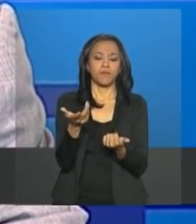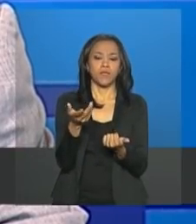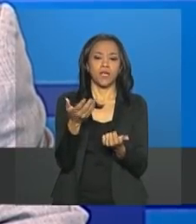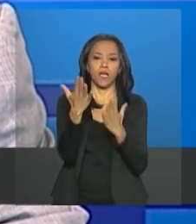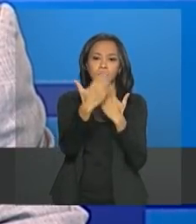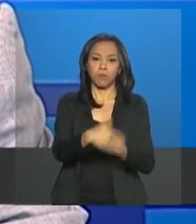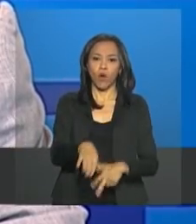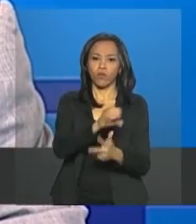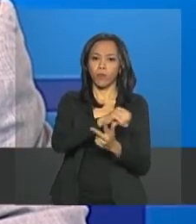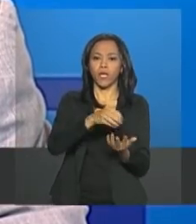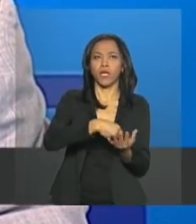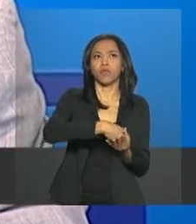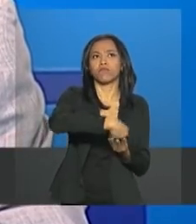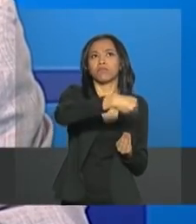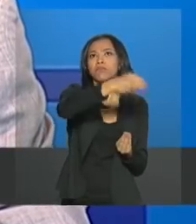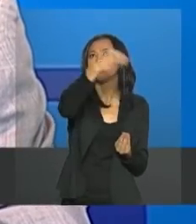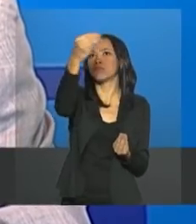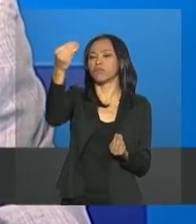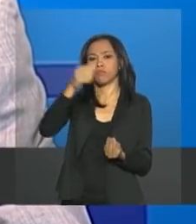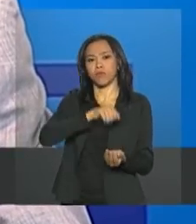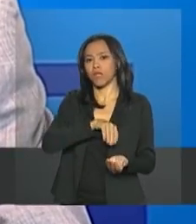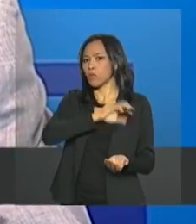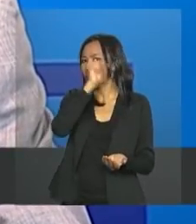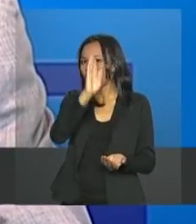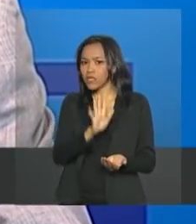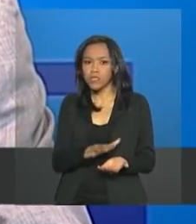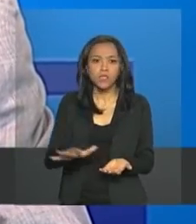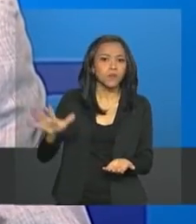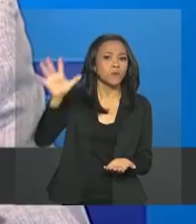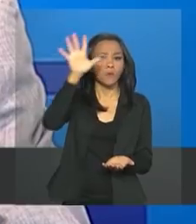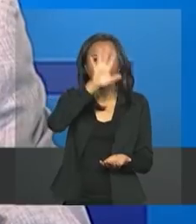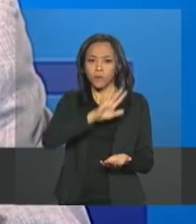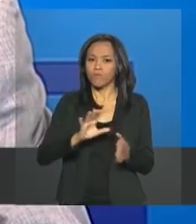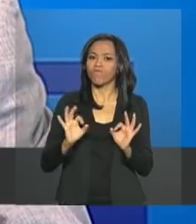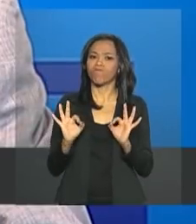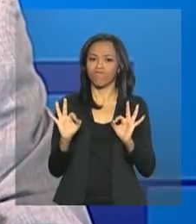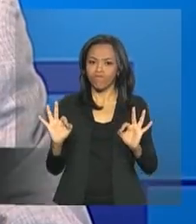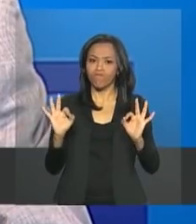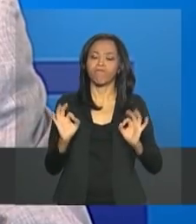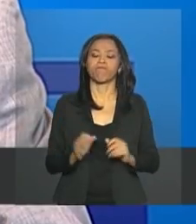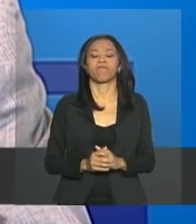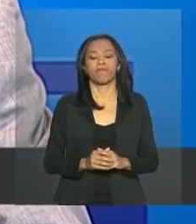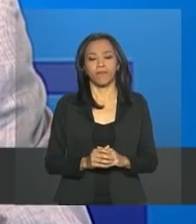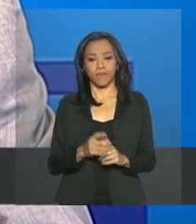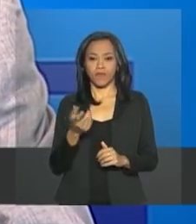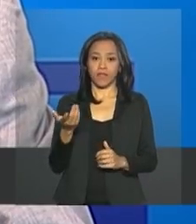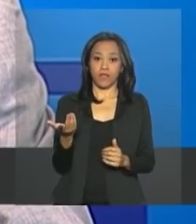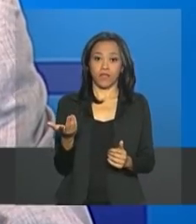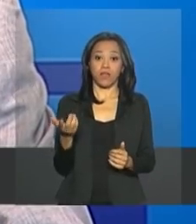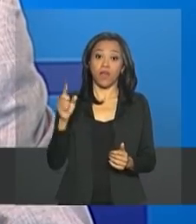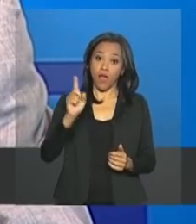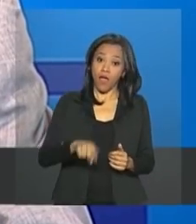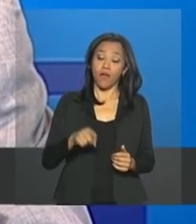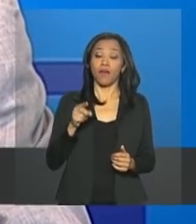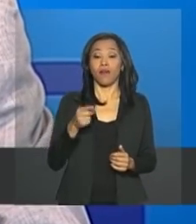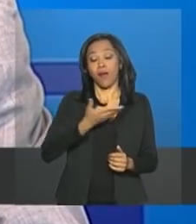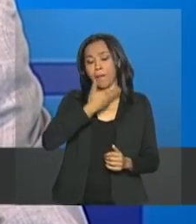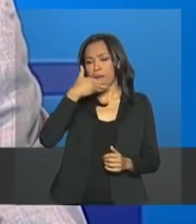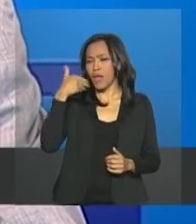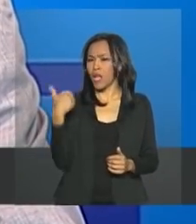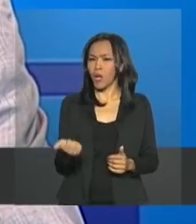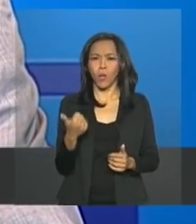com muita tranquilidade a pé pelo menos da minha visão este é a melhor aplicação